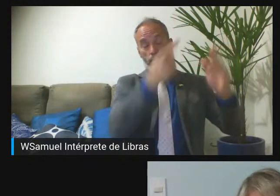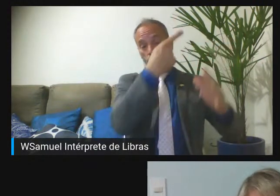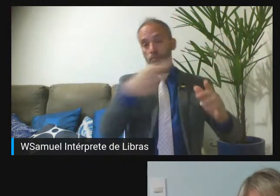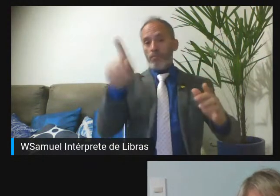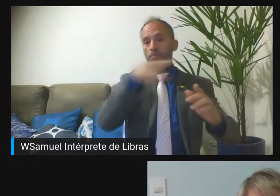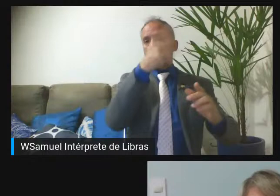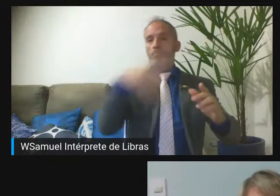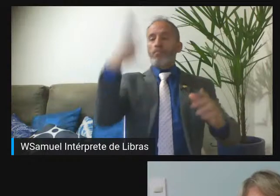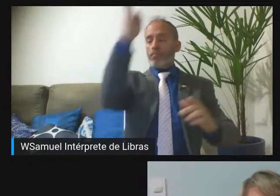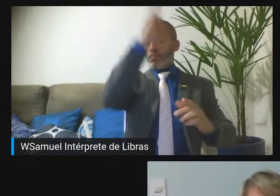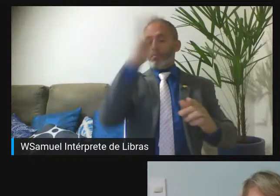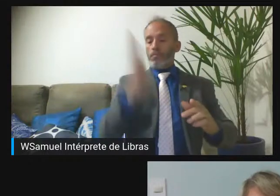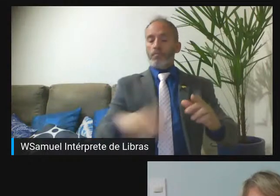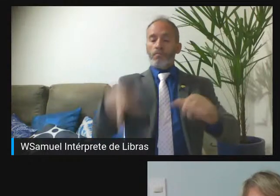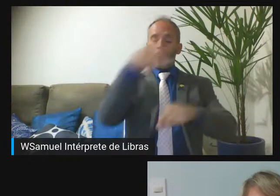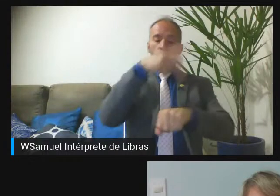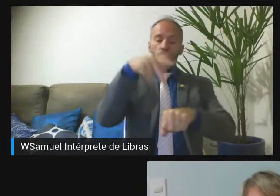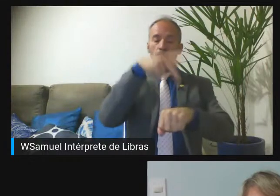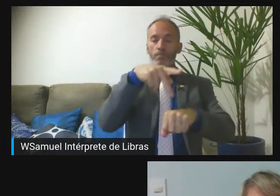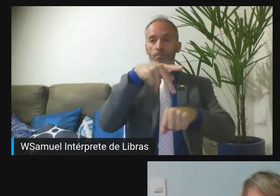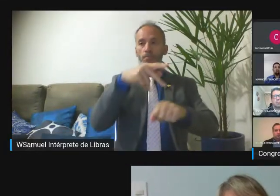ouvirmos o hino nacional brasileiro.